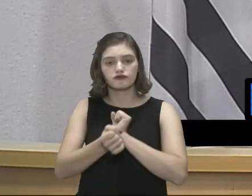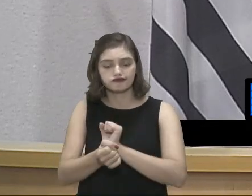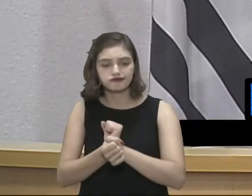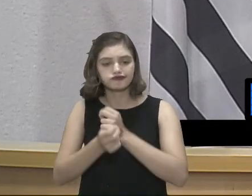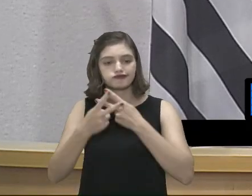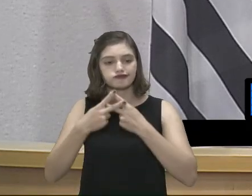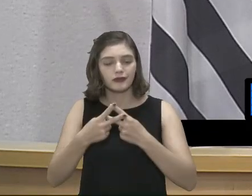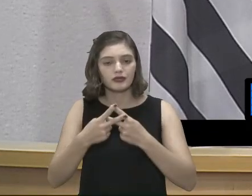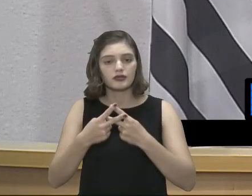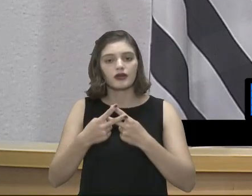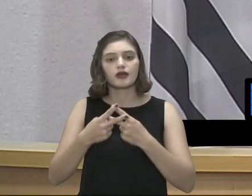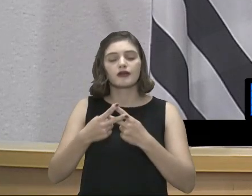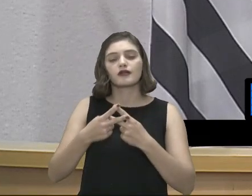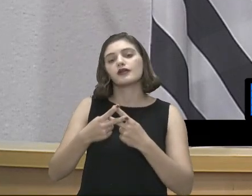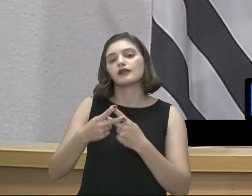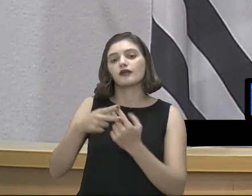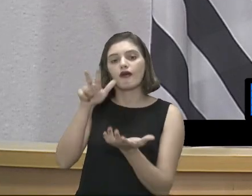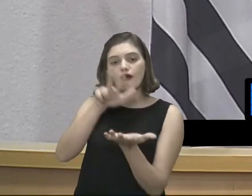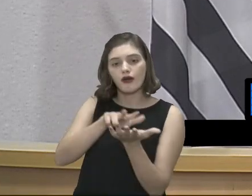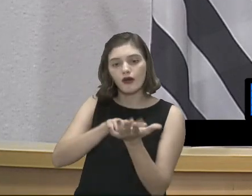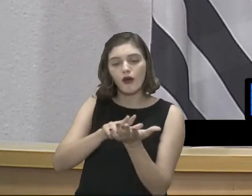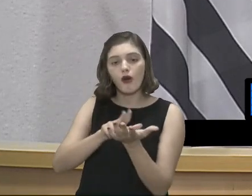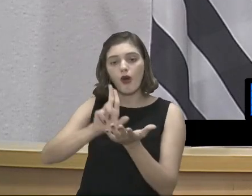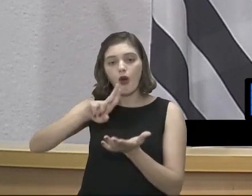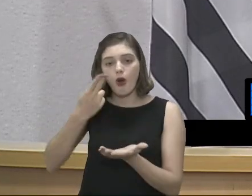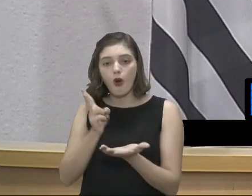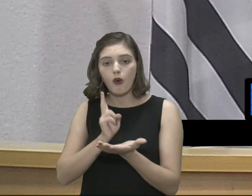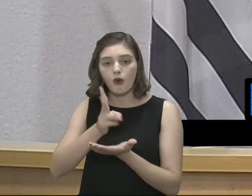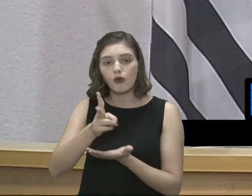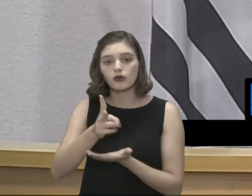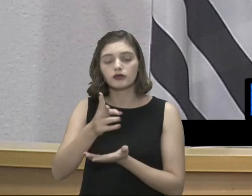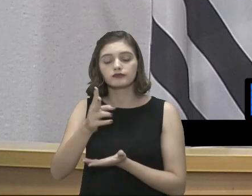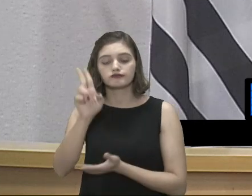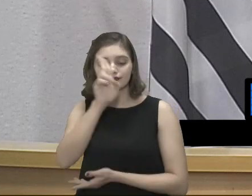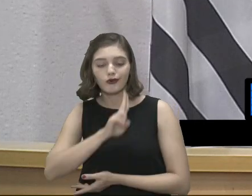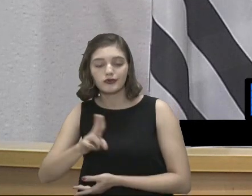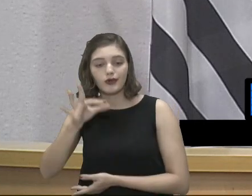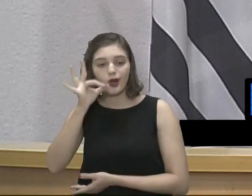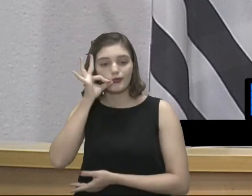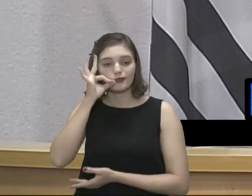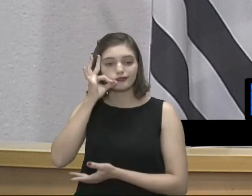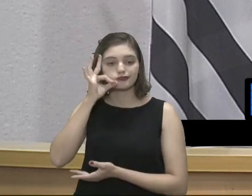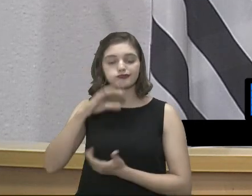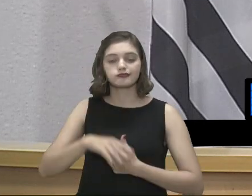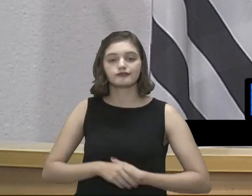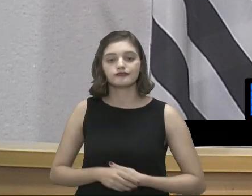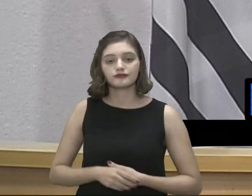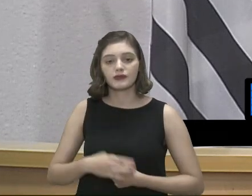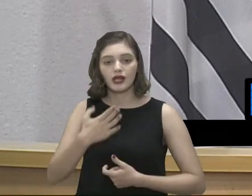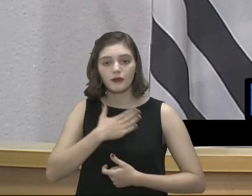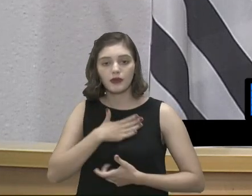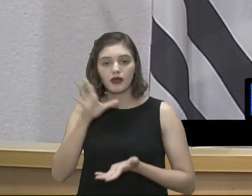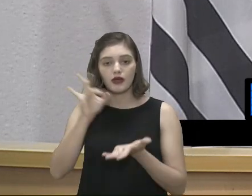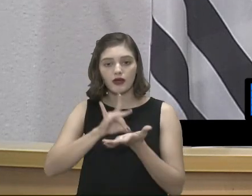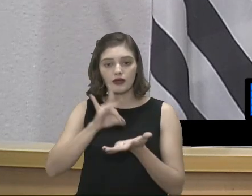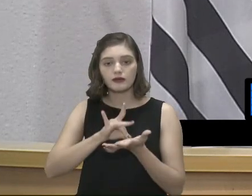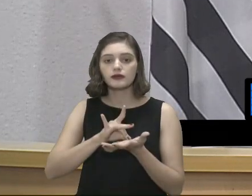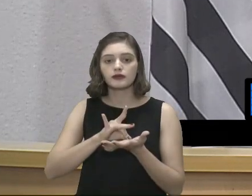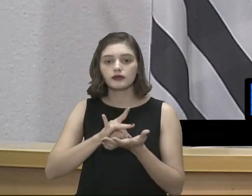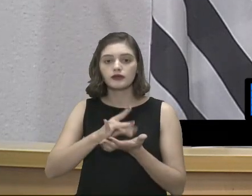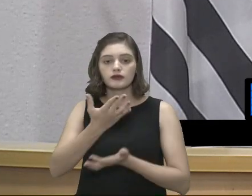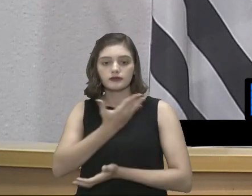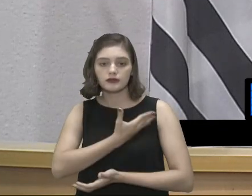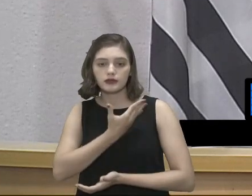serem internados ou continuarem sendo usuários de droga. Essa é a minha realidade e a realidade dos